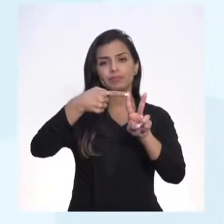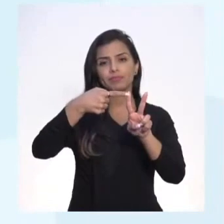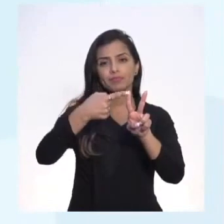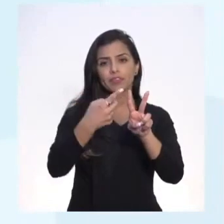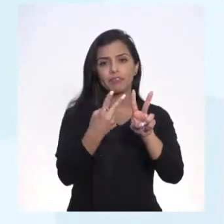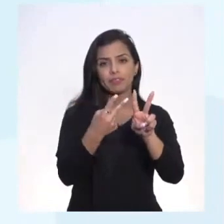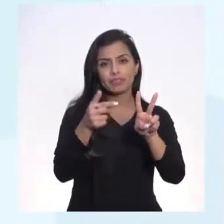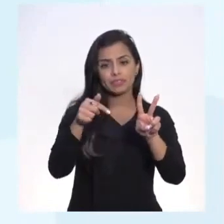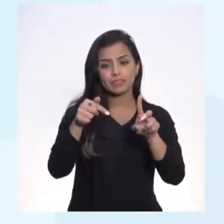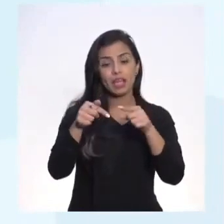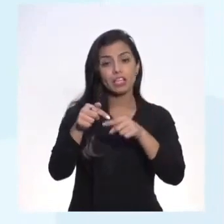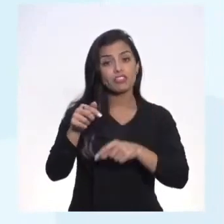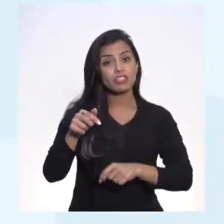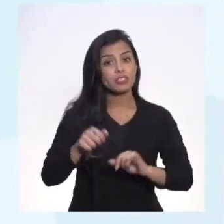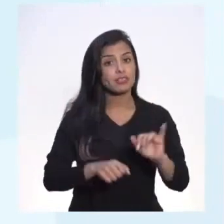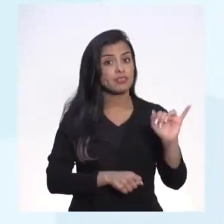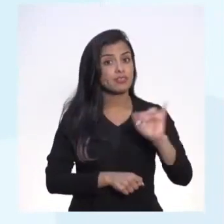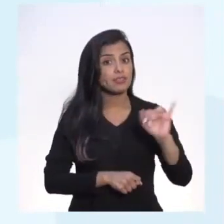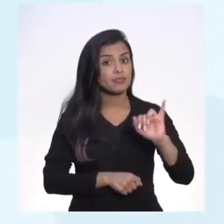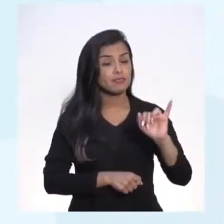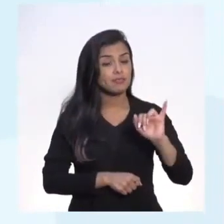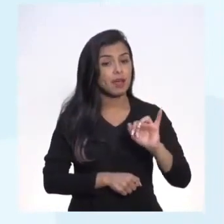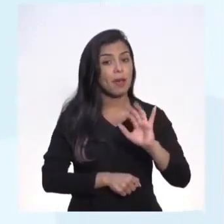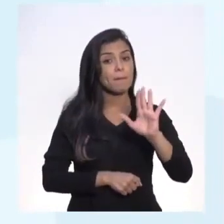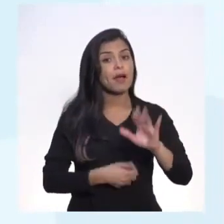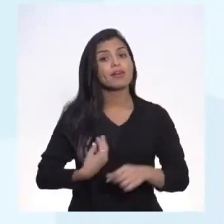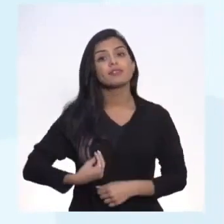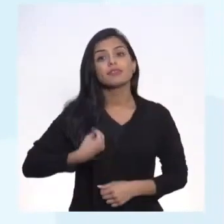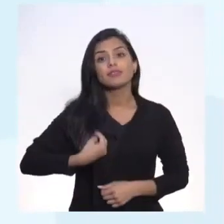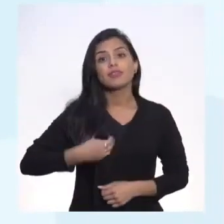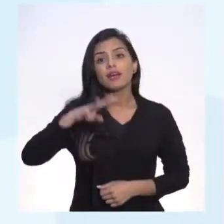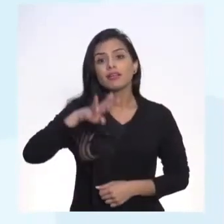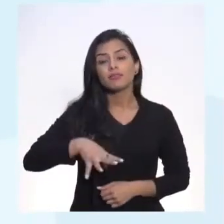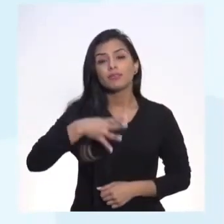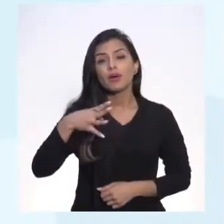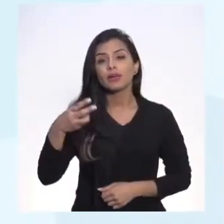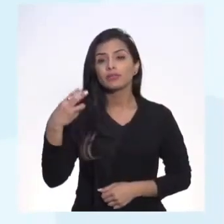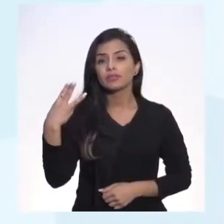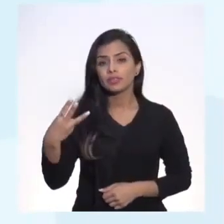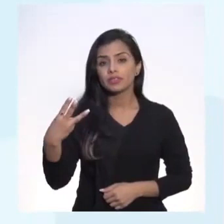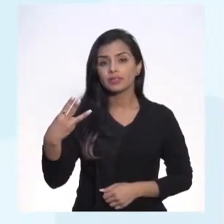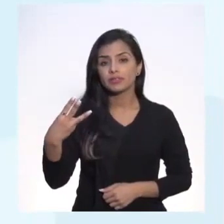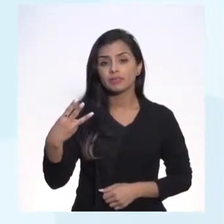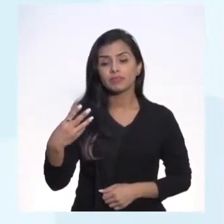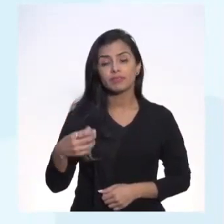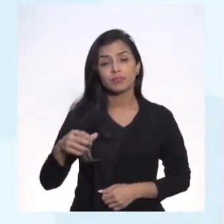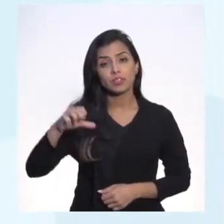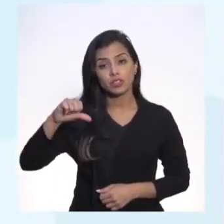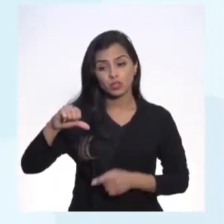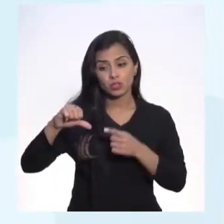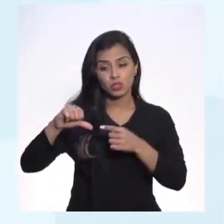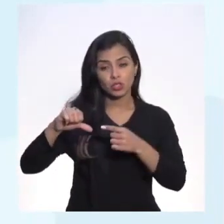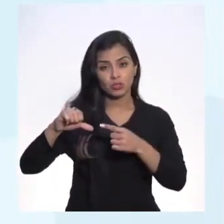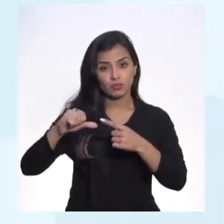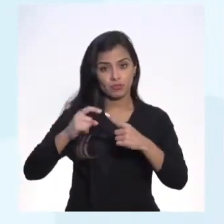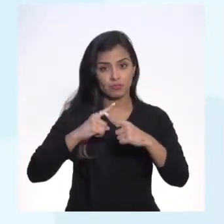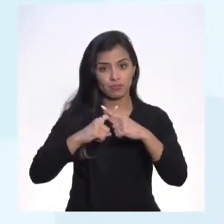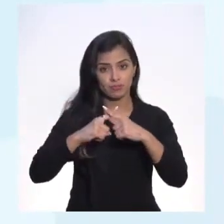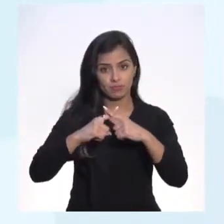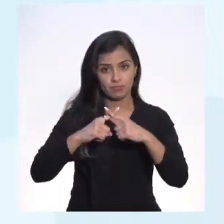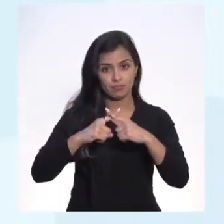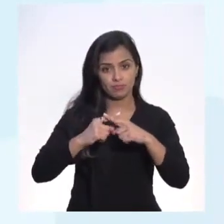27 é ímpar, mas ele está na tabuada do 3. 3 vezes 9, que está na tabuada